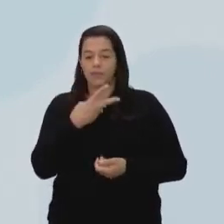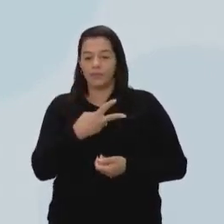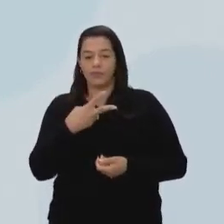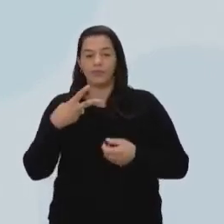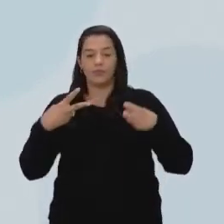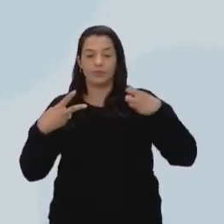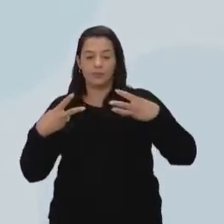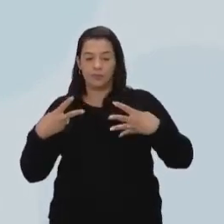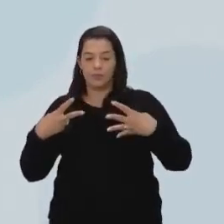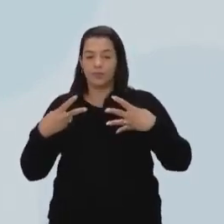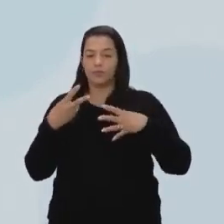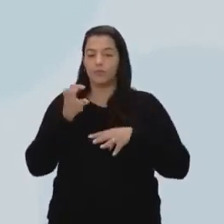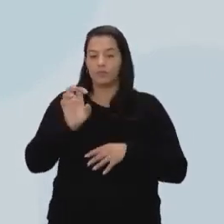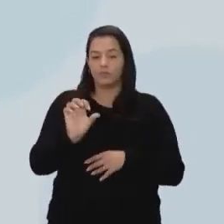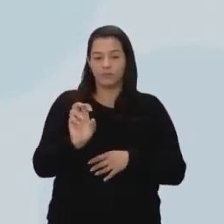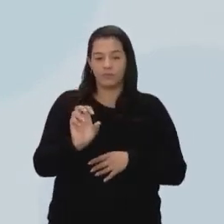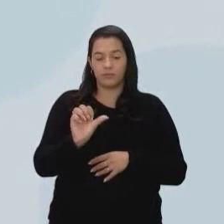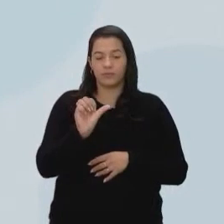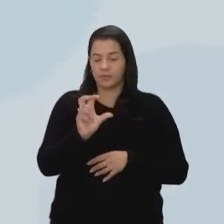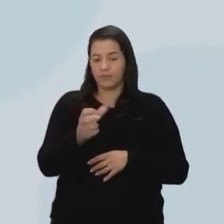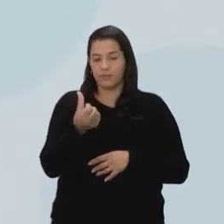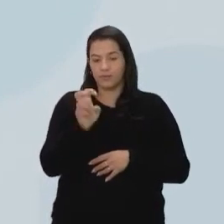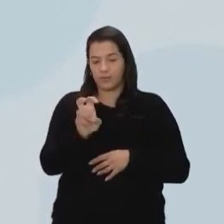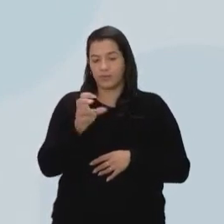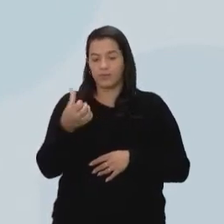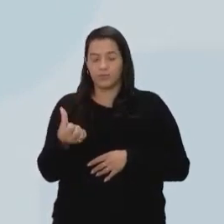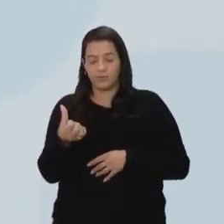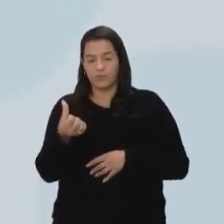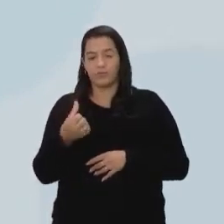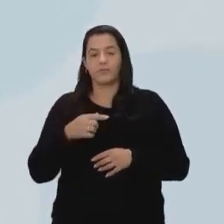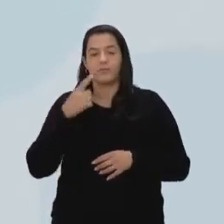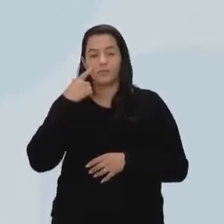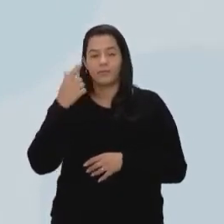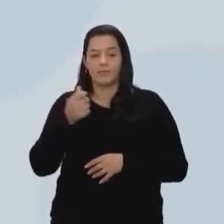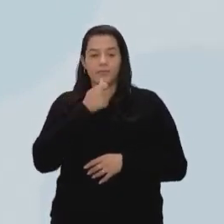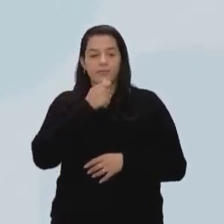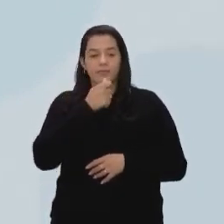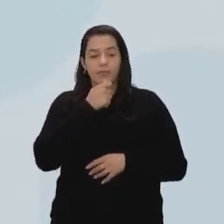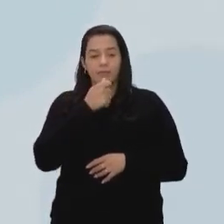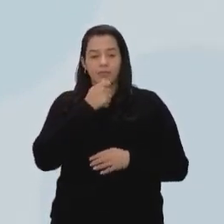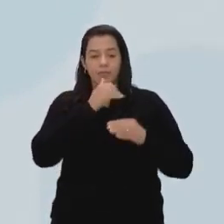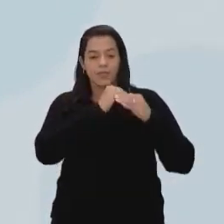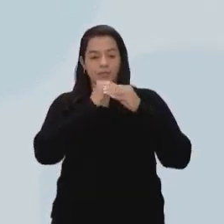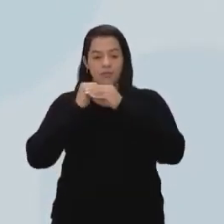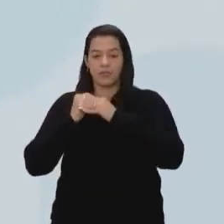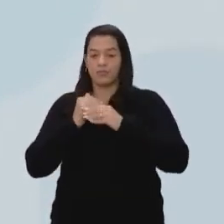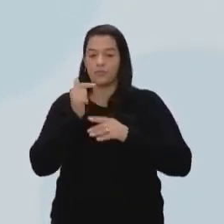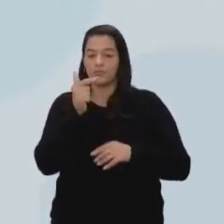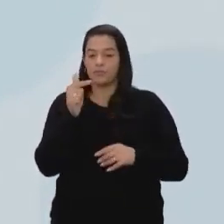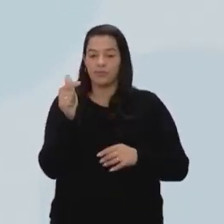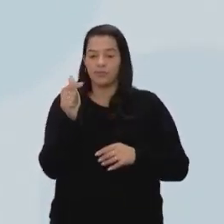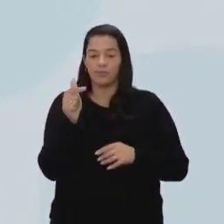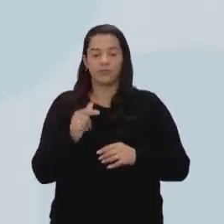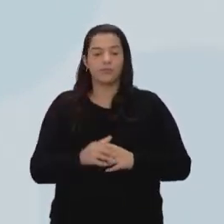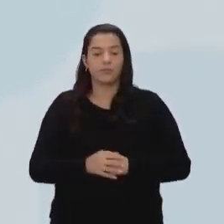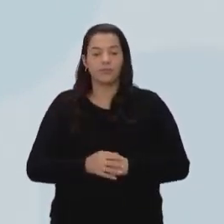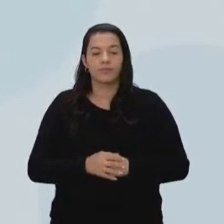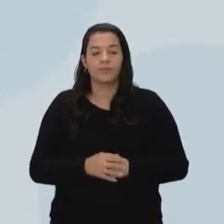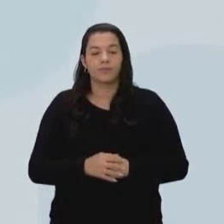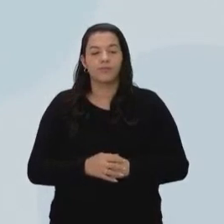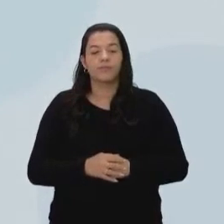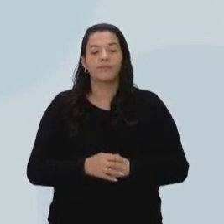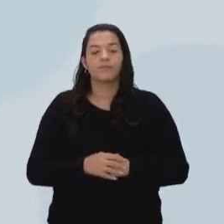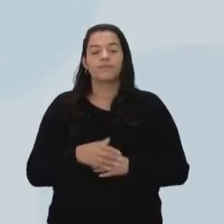3, 4, 5, 6. Ainda não está estável. Ele vem aqui, ó, a gente observa aqui essa interação. Então a partir desse